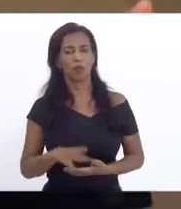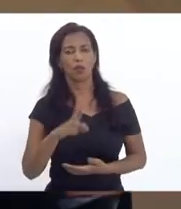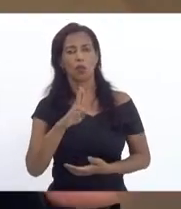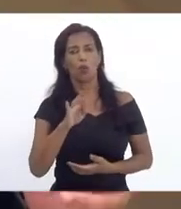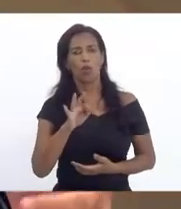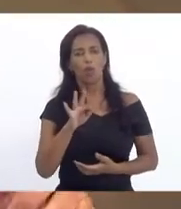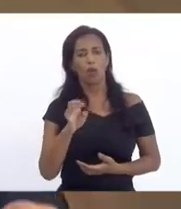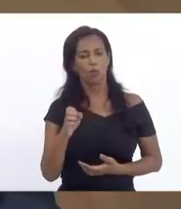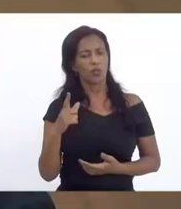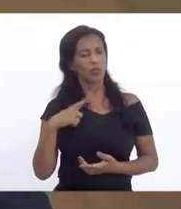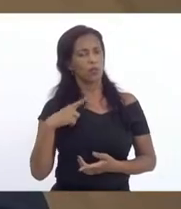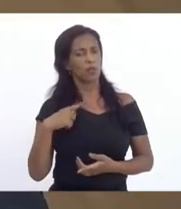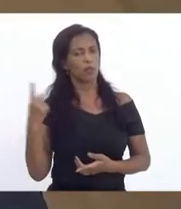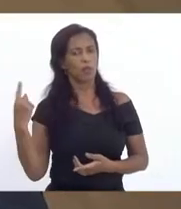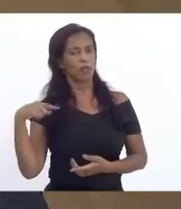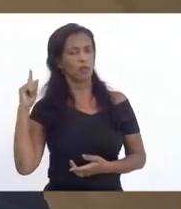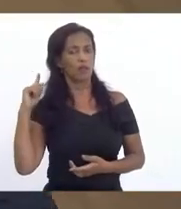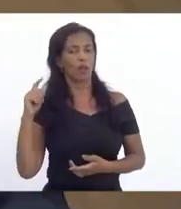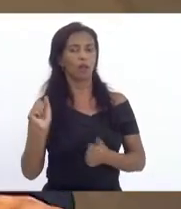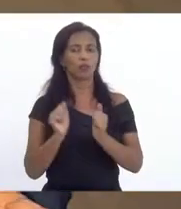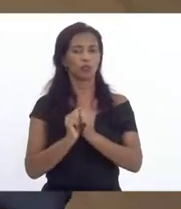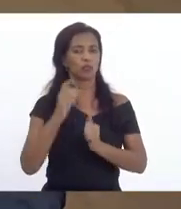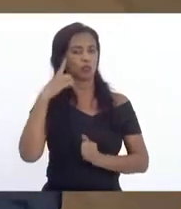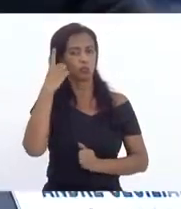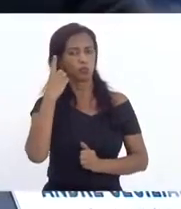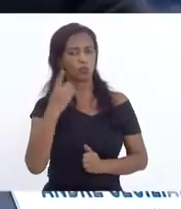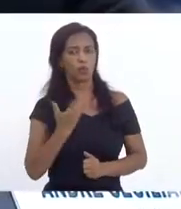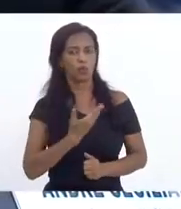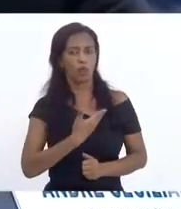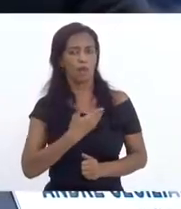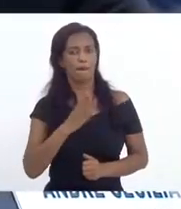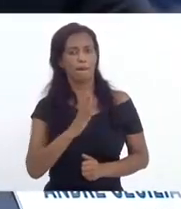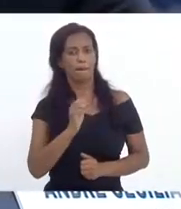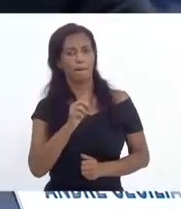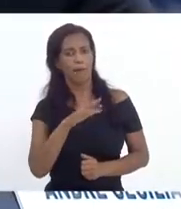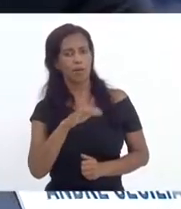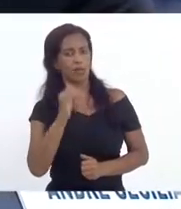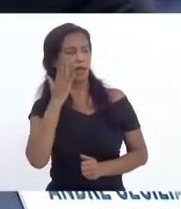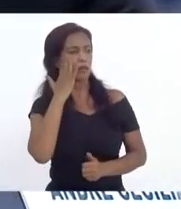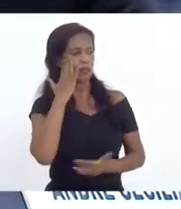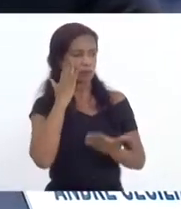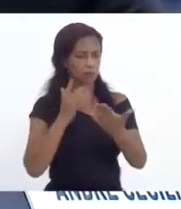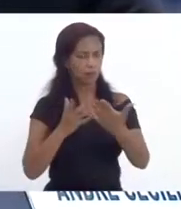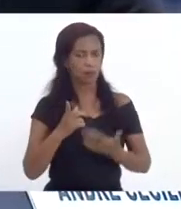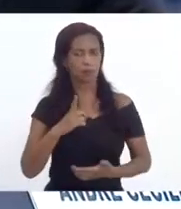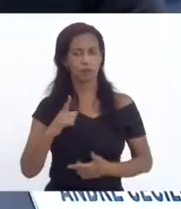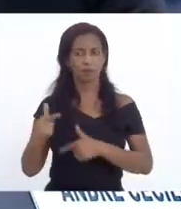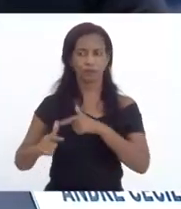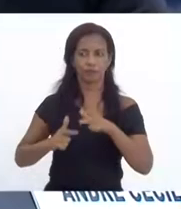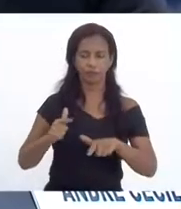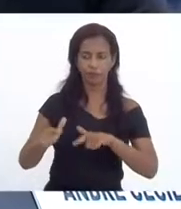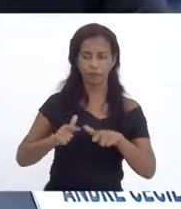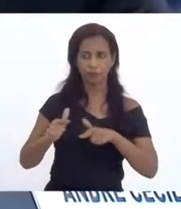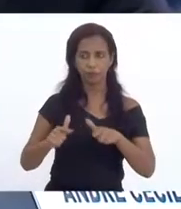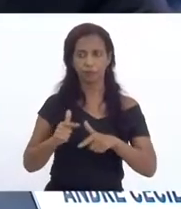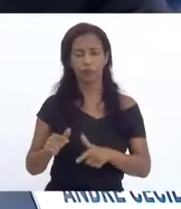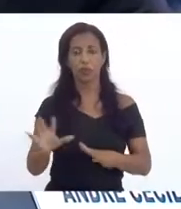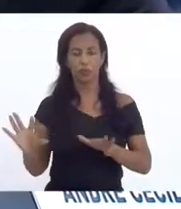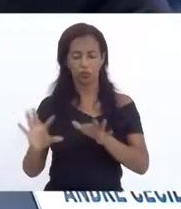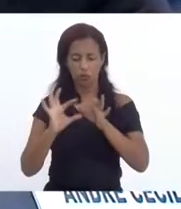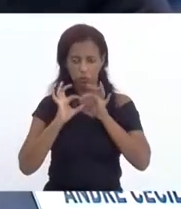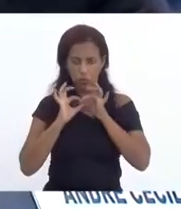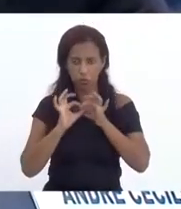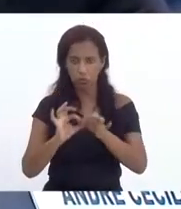esteve conosco até há pouco tempo também lá como deputado, nosso amigo Barcelar também de Campos sabe bem. A gente tem feito um trabalho de união,